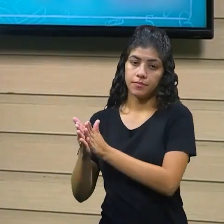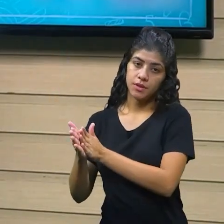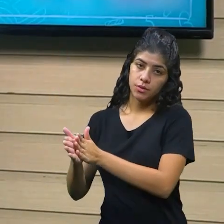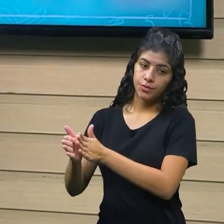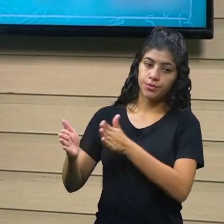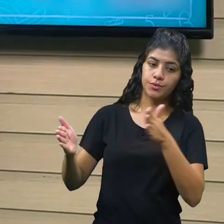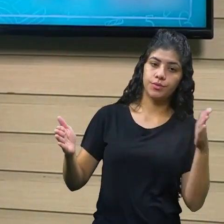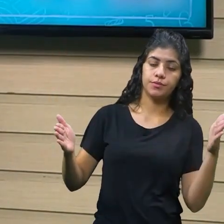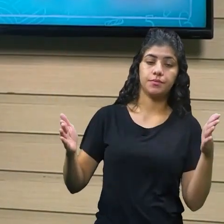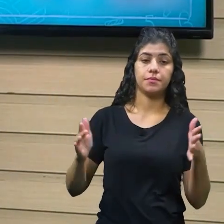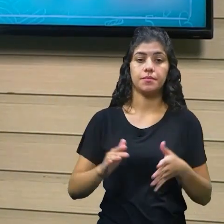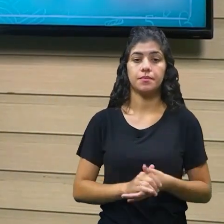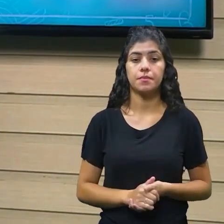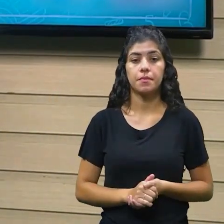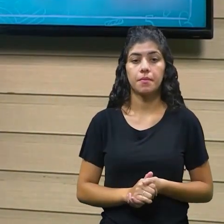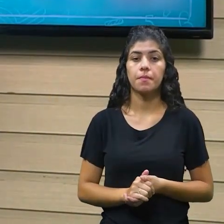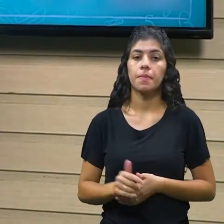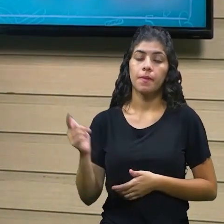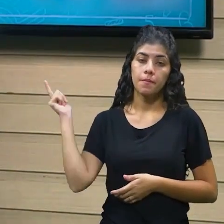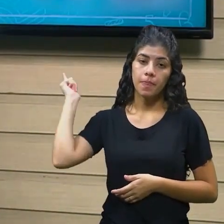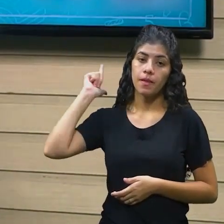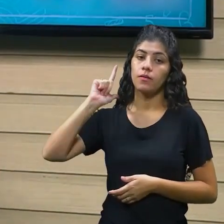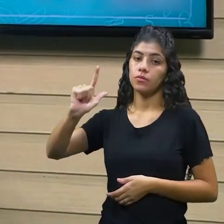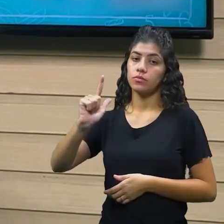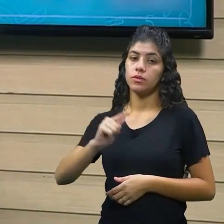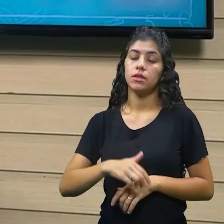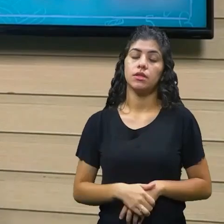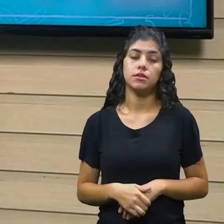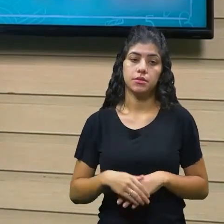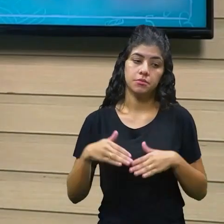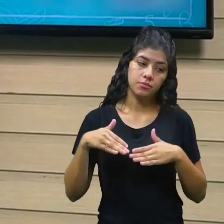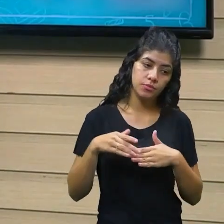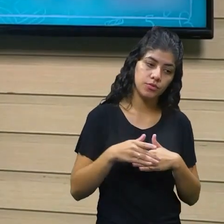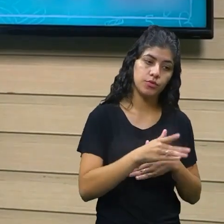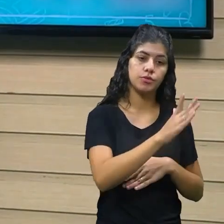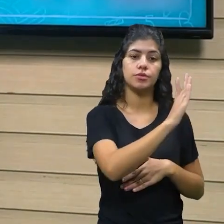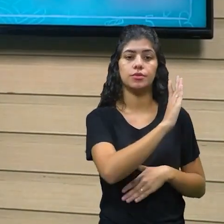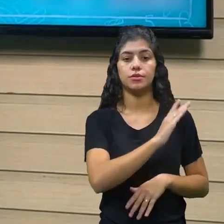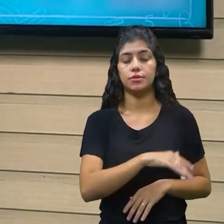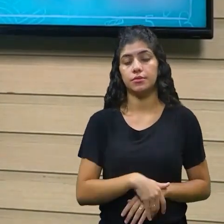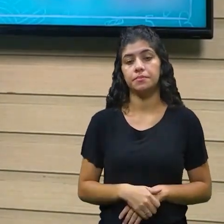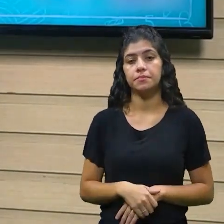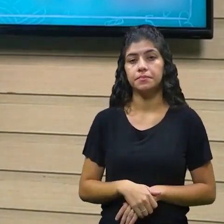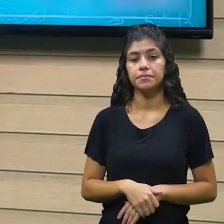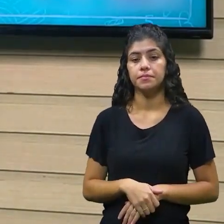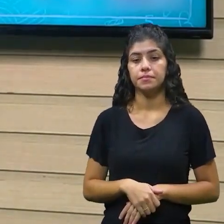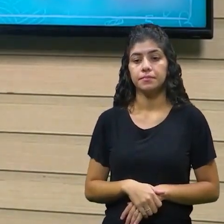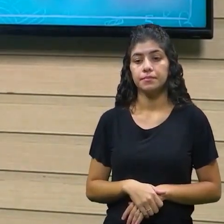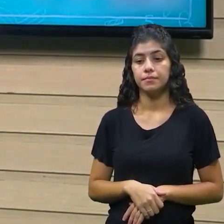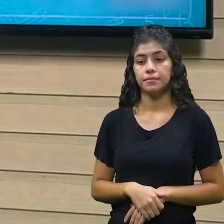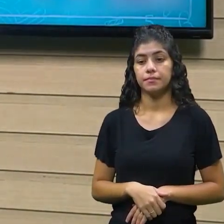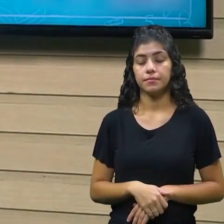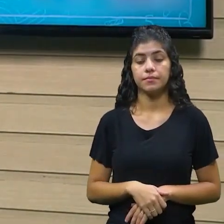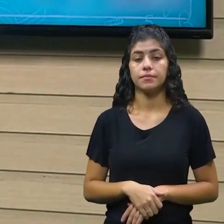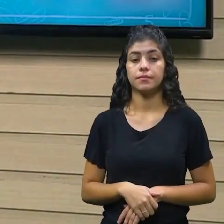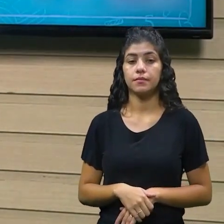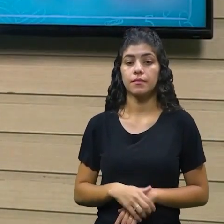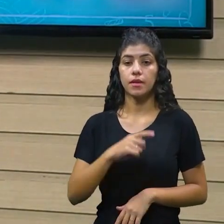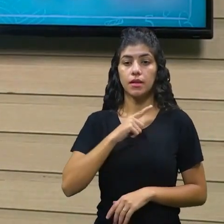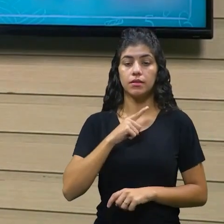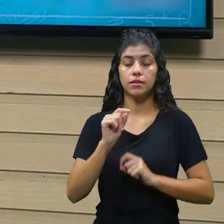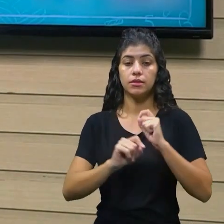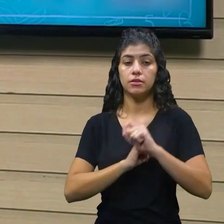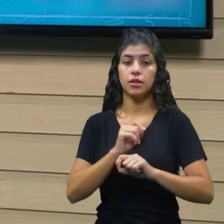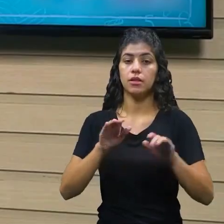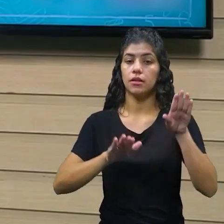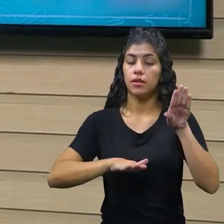força resultante volta para você e você consegue se movimentar. Então você acaba indo para trás, né? E aí elas